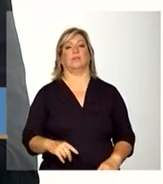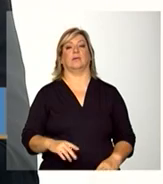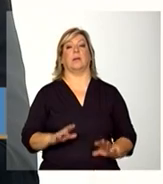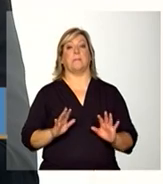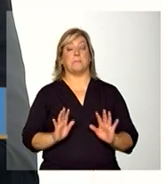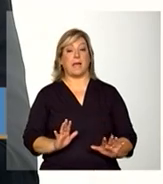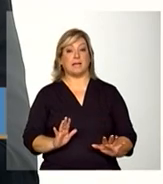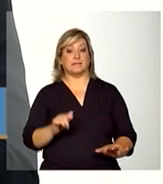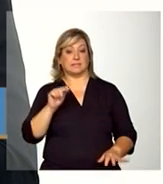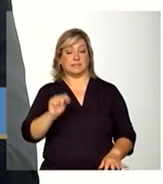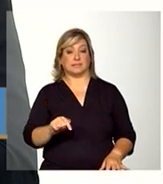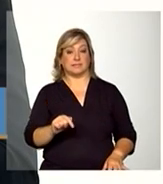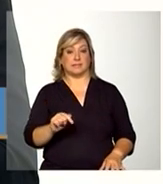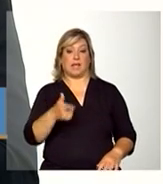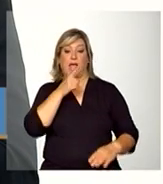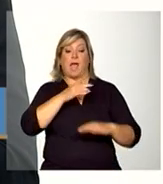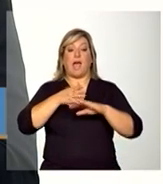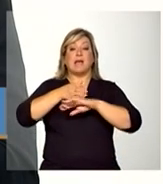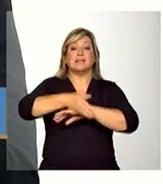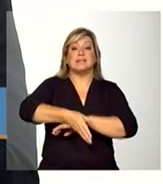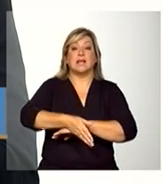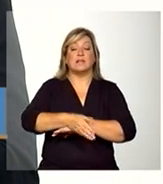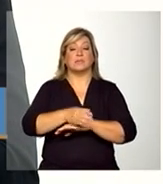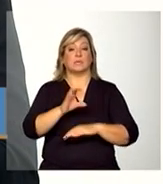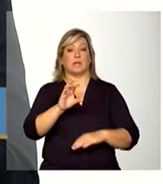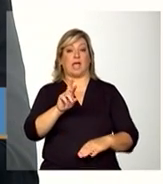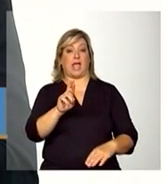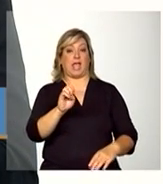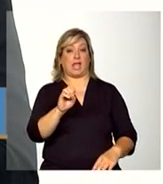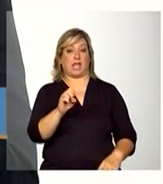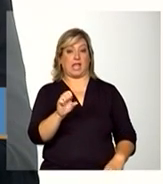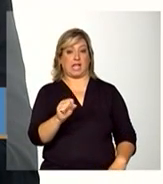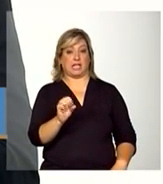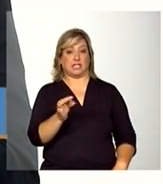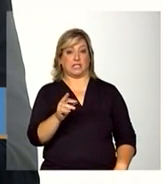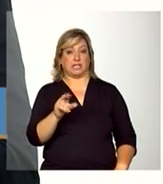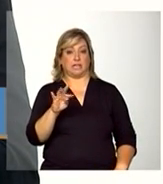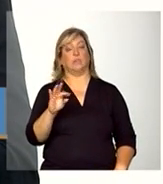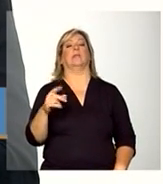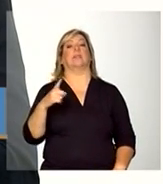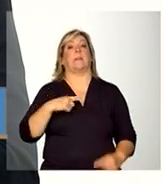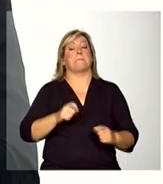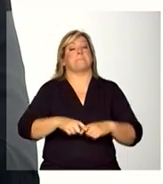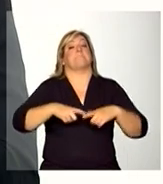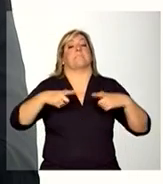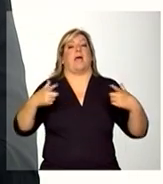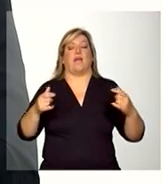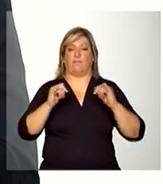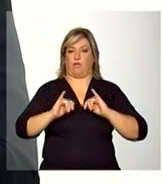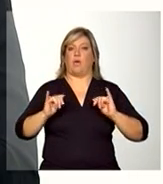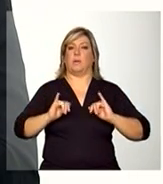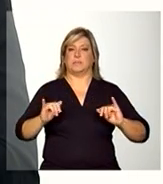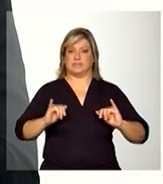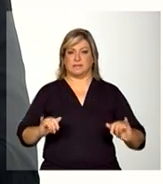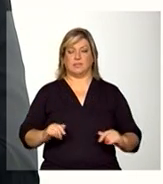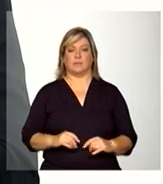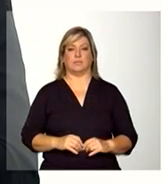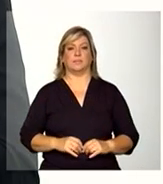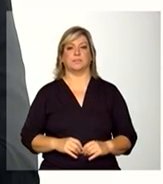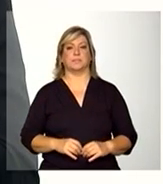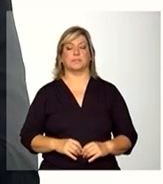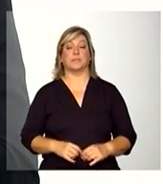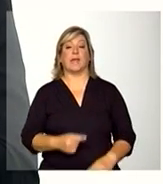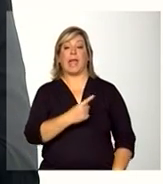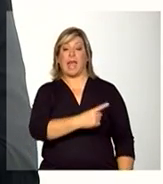restrito você consegue verificar eh um conjunto maior de informações o cada cada